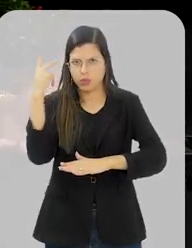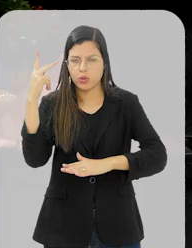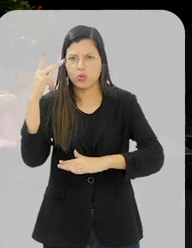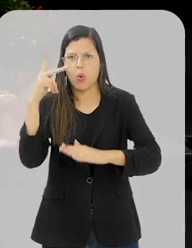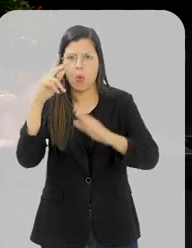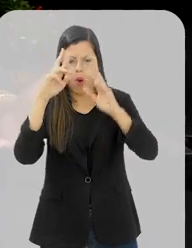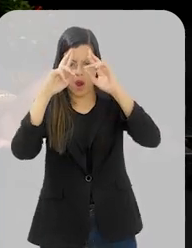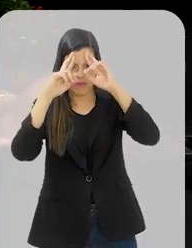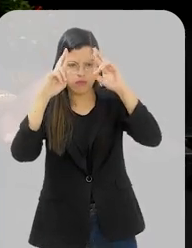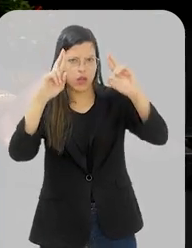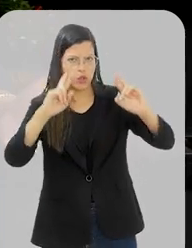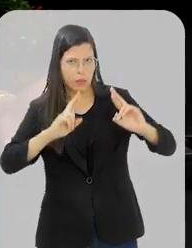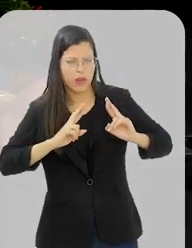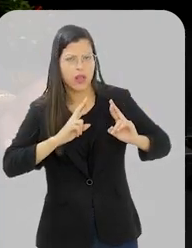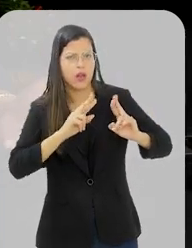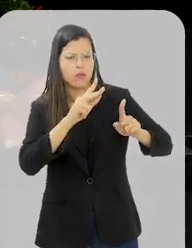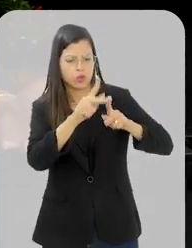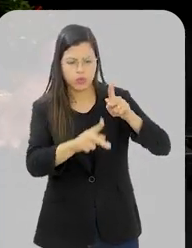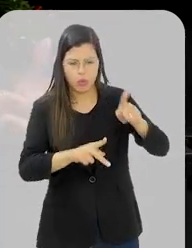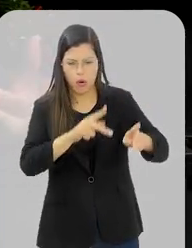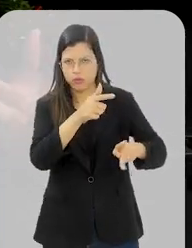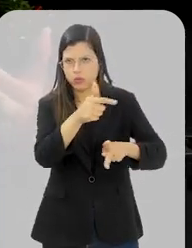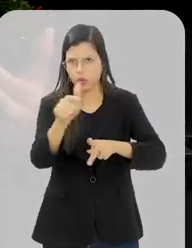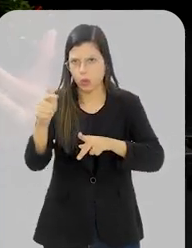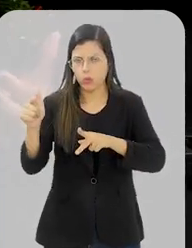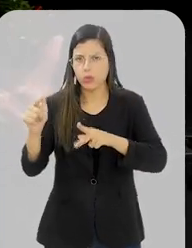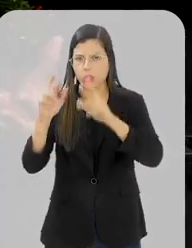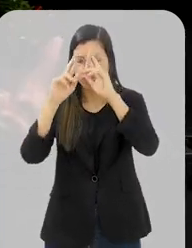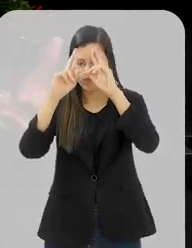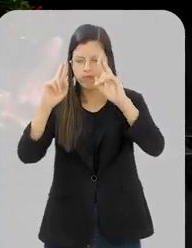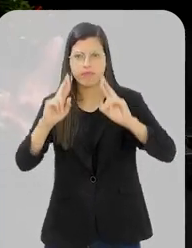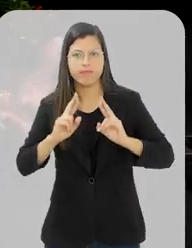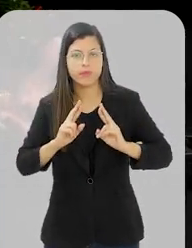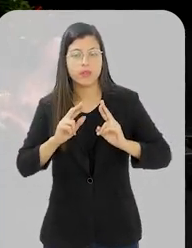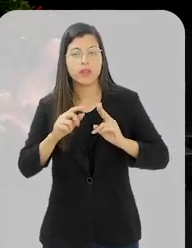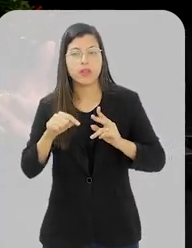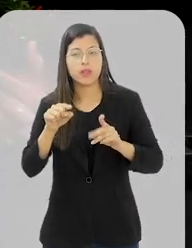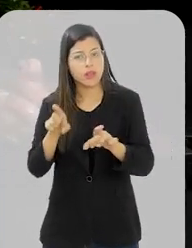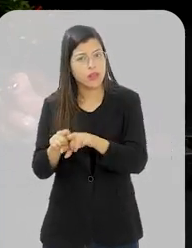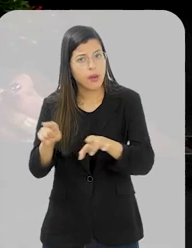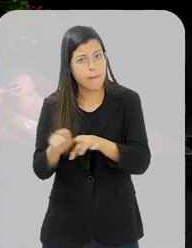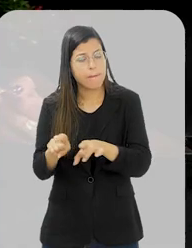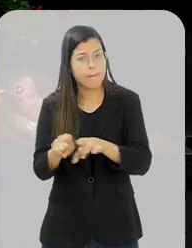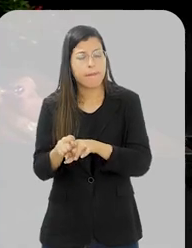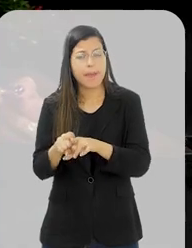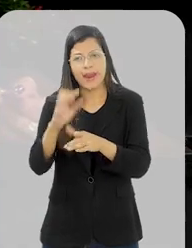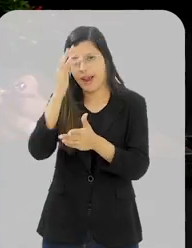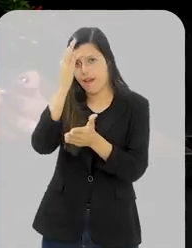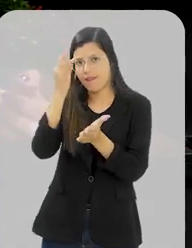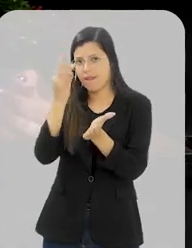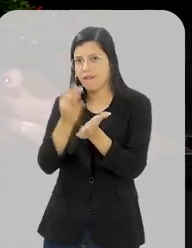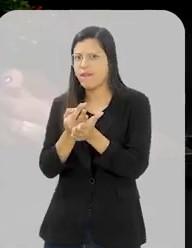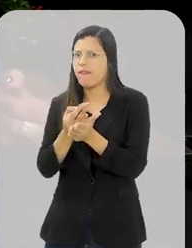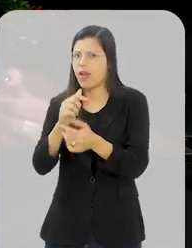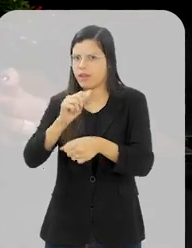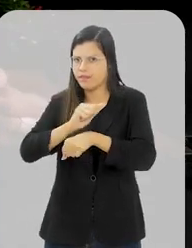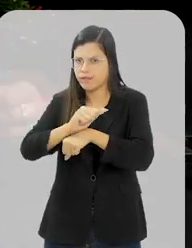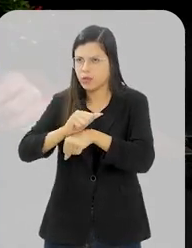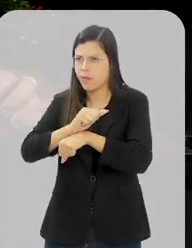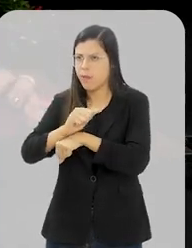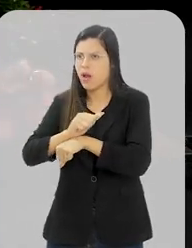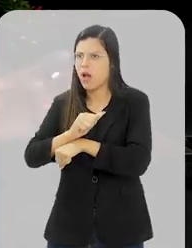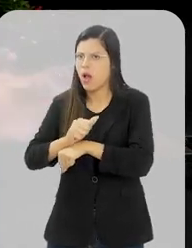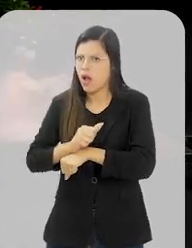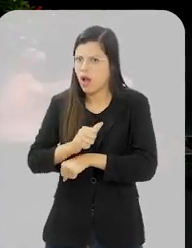muito respeitado pelos outros povos né e a fé dele né que a fé dele é